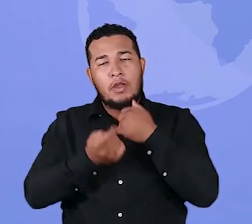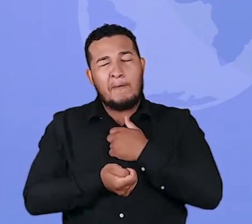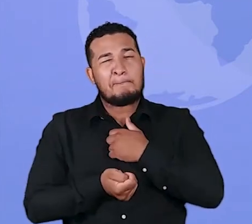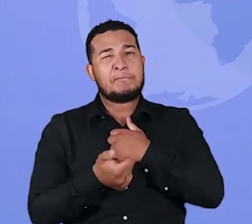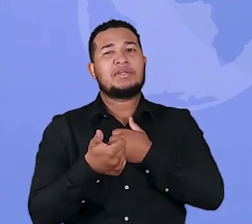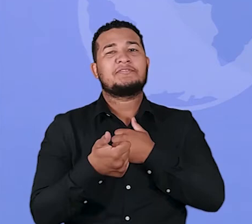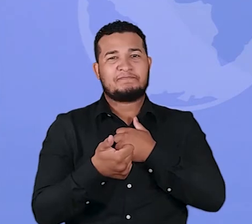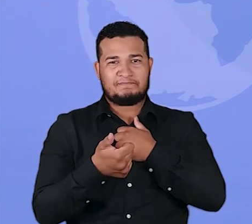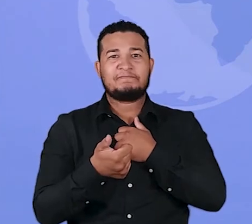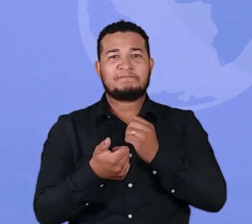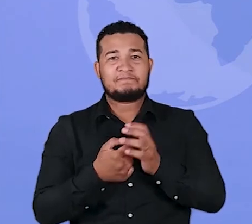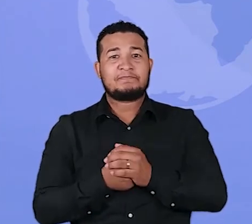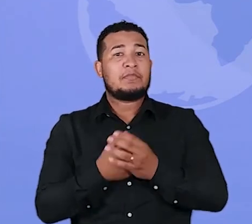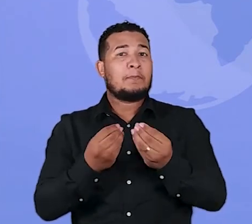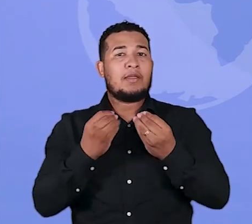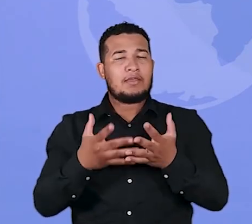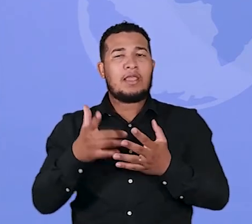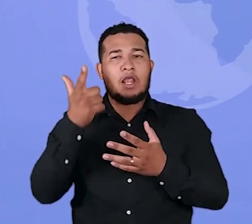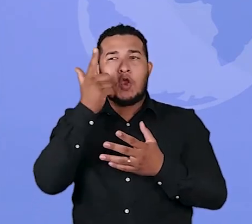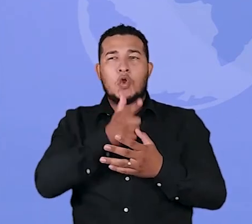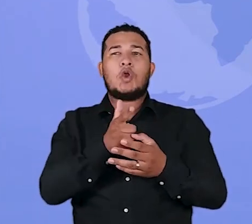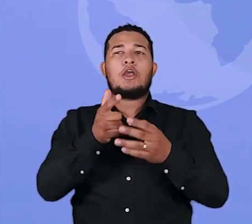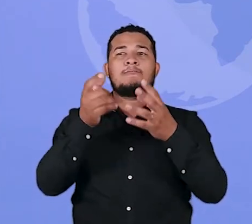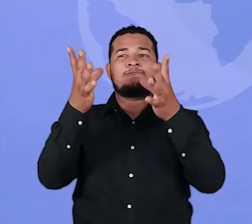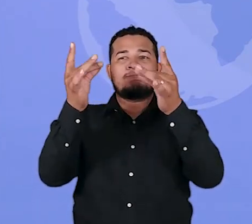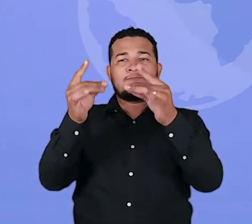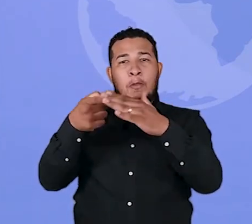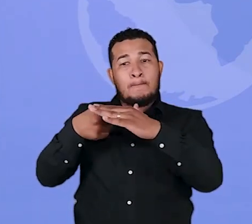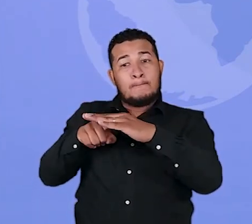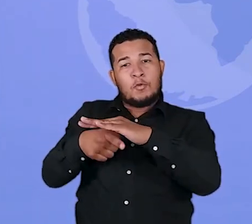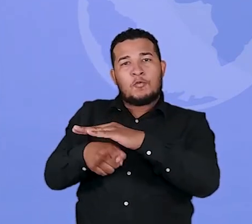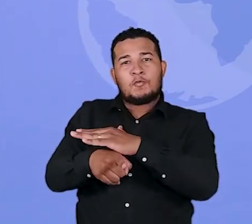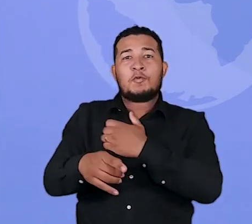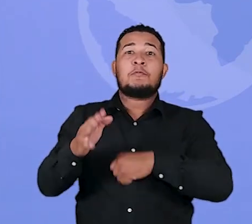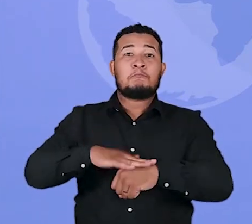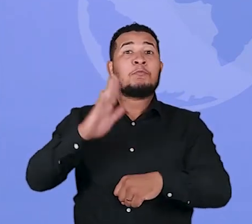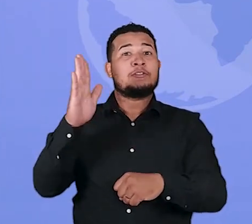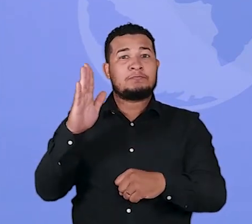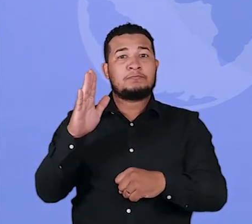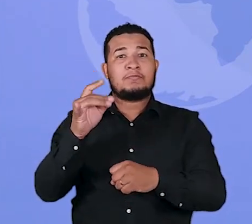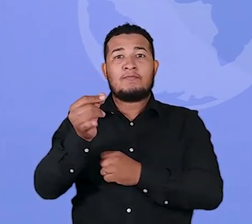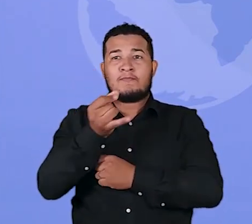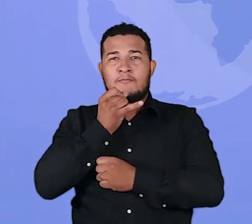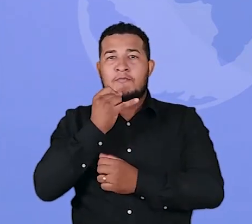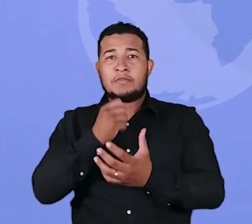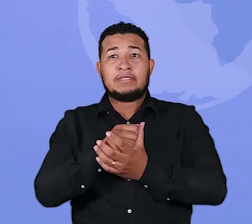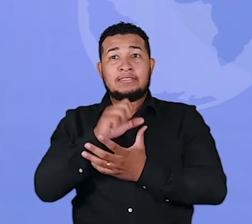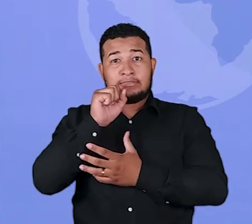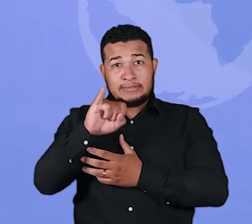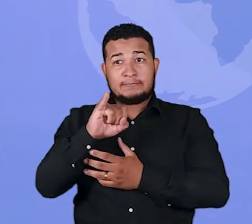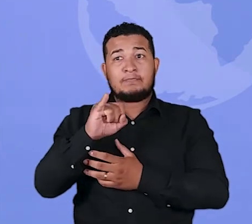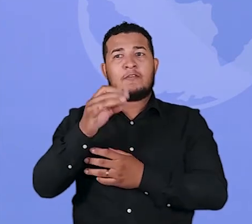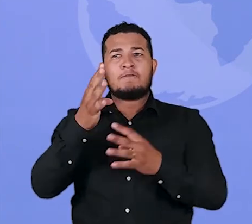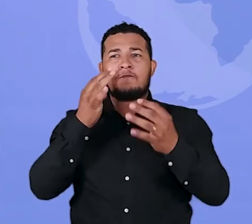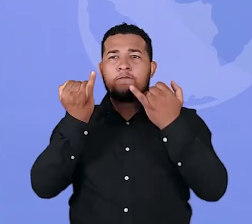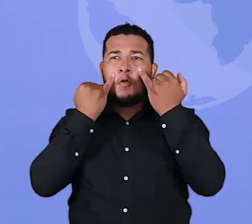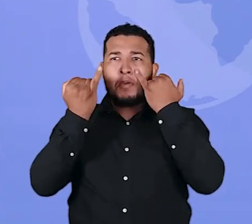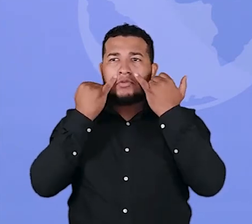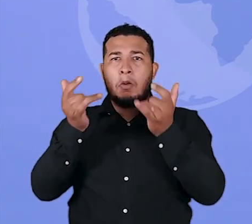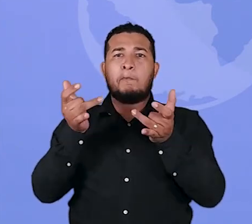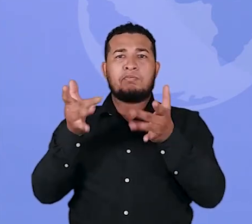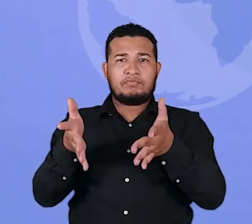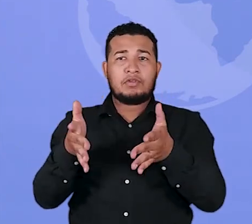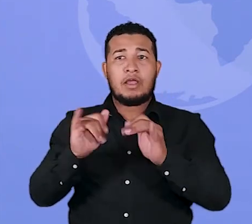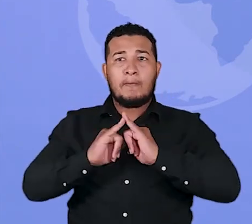informação que seja mais profunda do que isso. Se você joga uma informação assim,